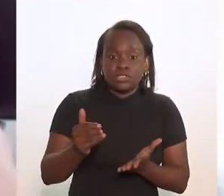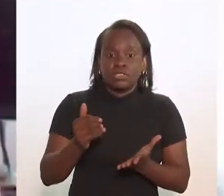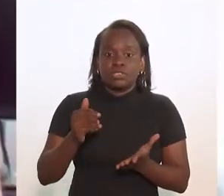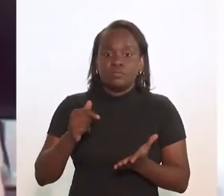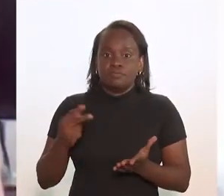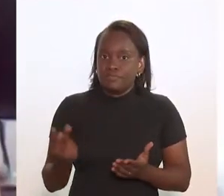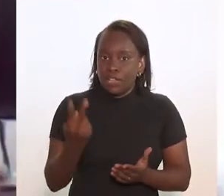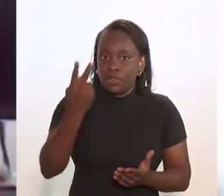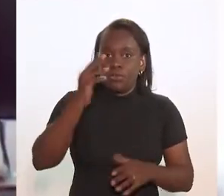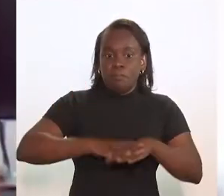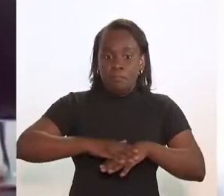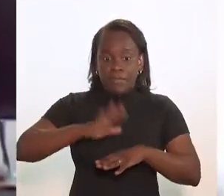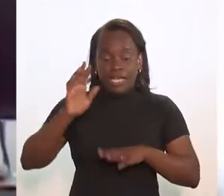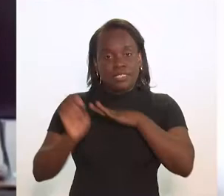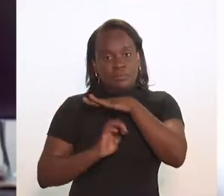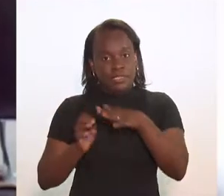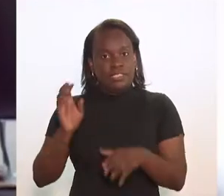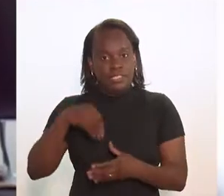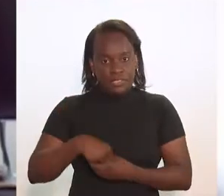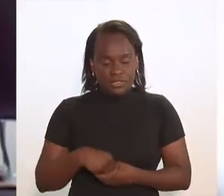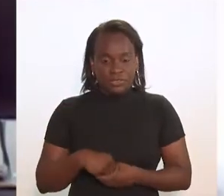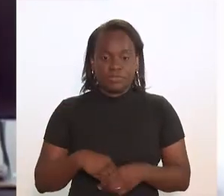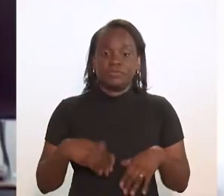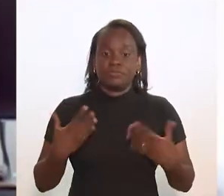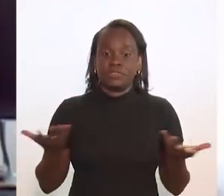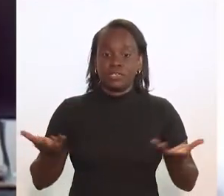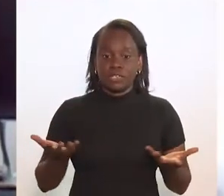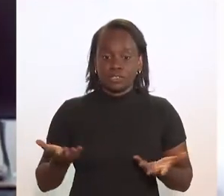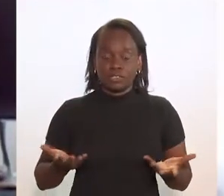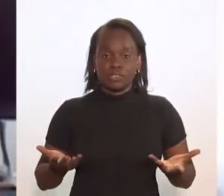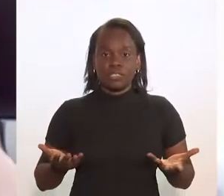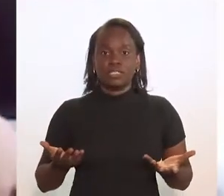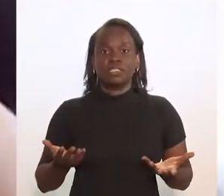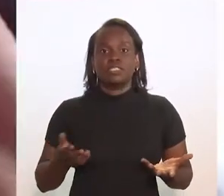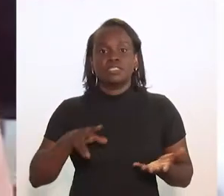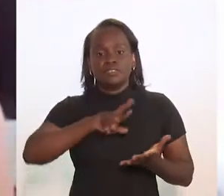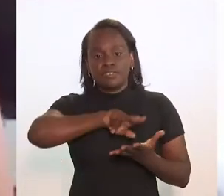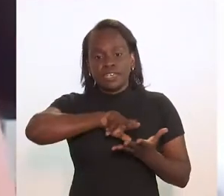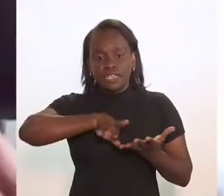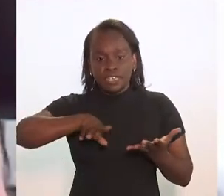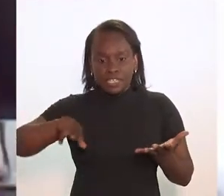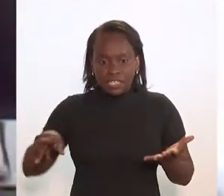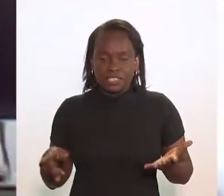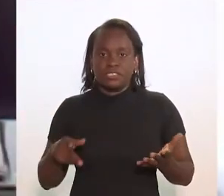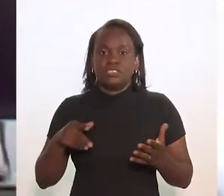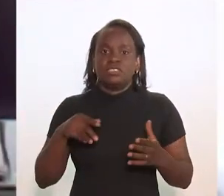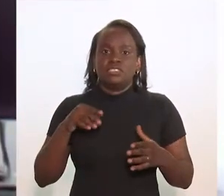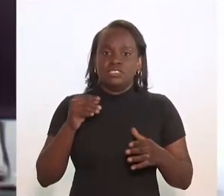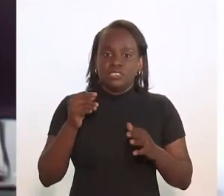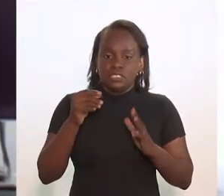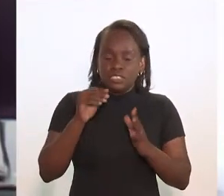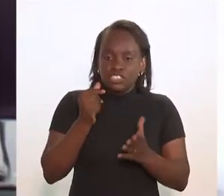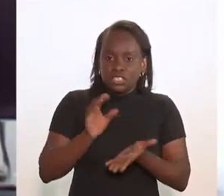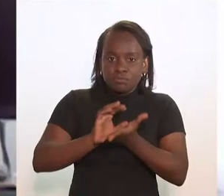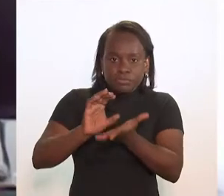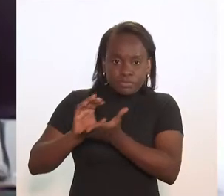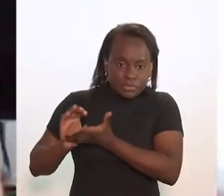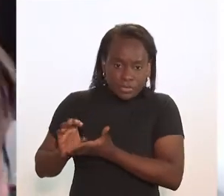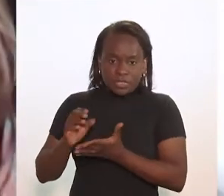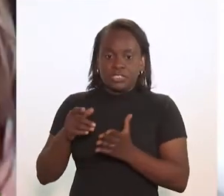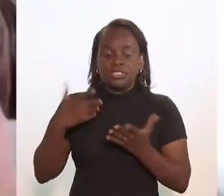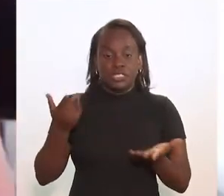ser valorados dentro das empresas, né? Então, agora, vários diversos fundos de investimento, por